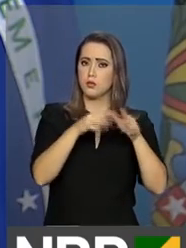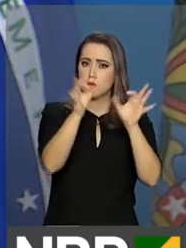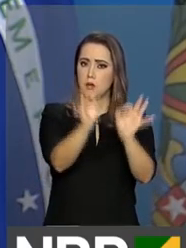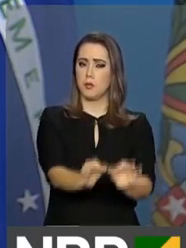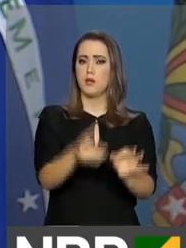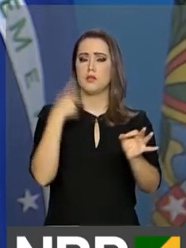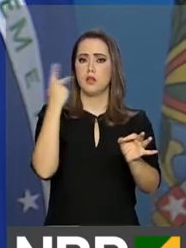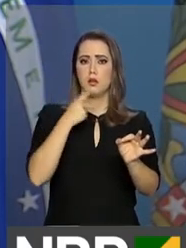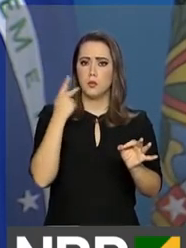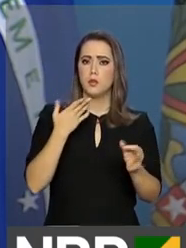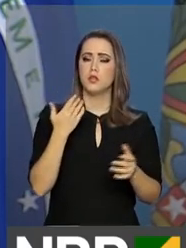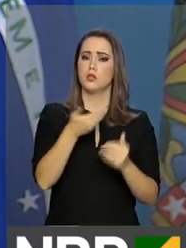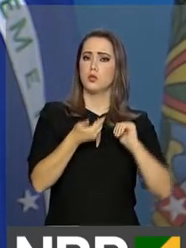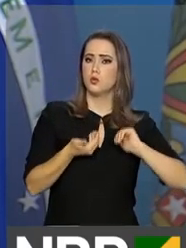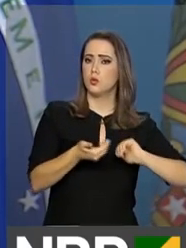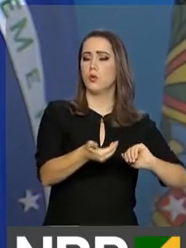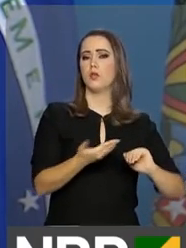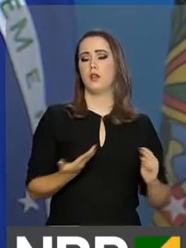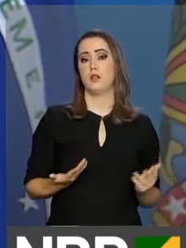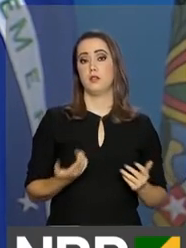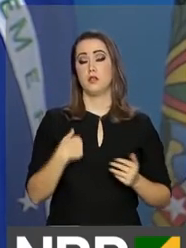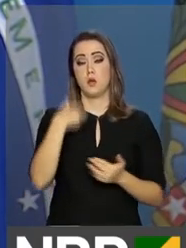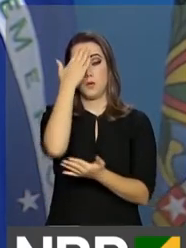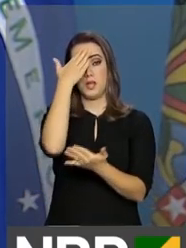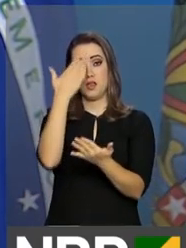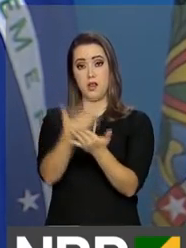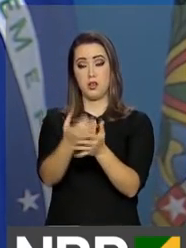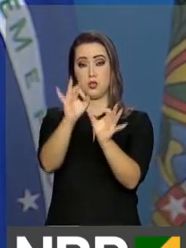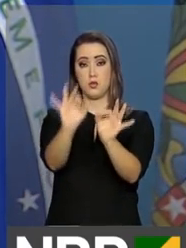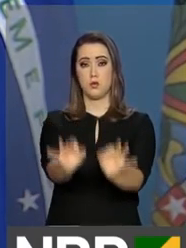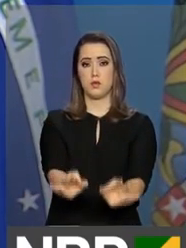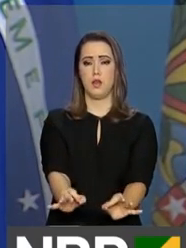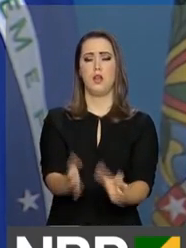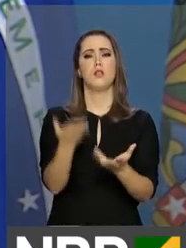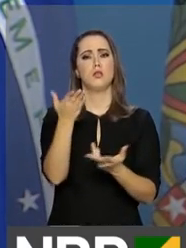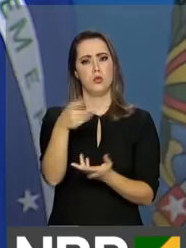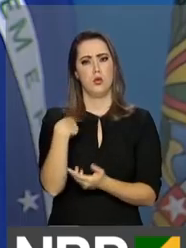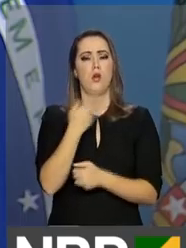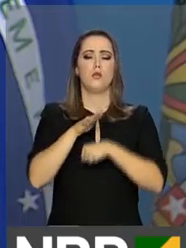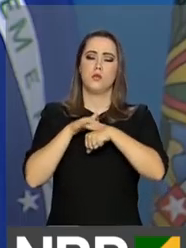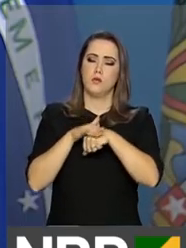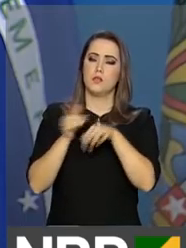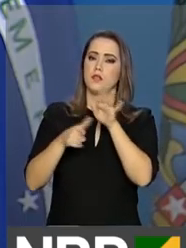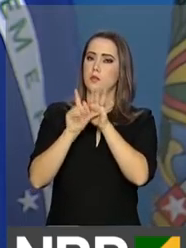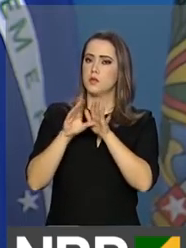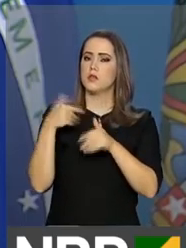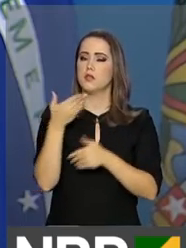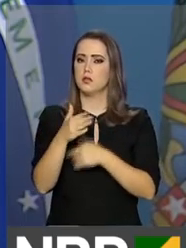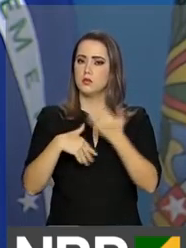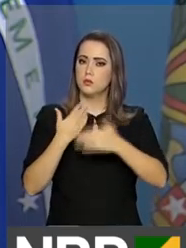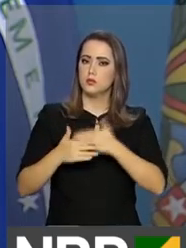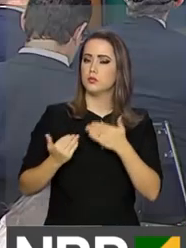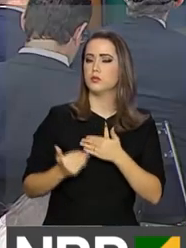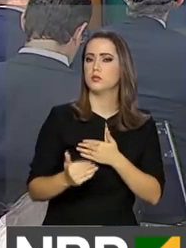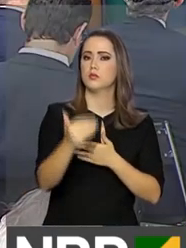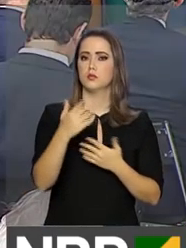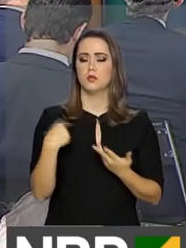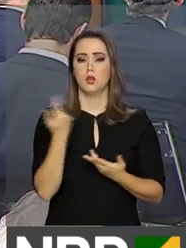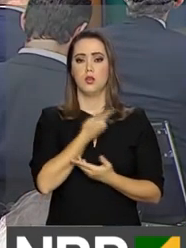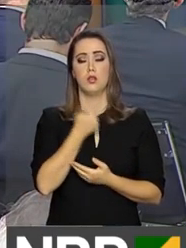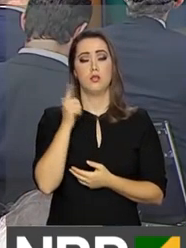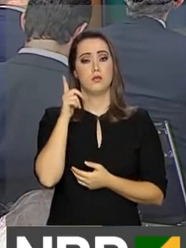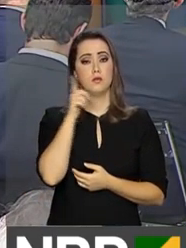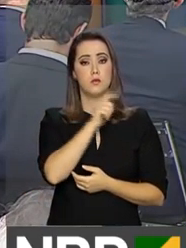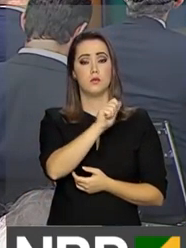rigidez política do Congresso Nacional. Tenho certeza, Ciro Nogueira, tanto conversamos, né? Que nós vamos levar adiante e vamos